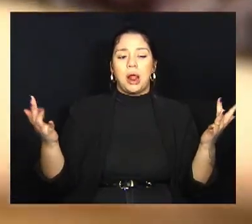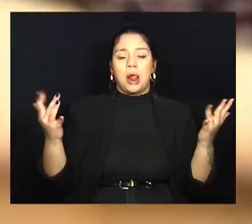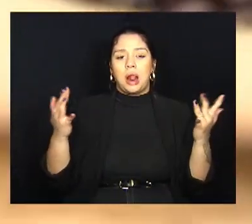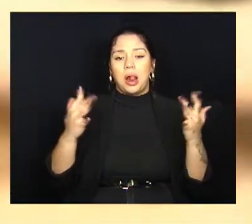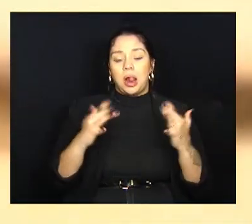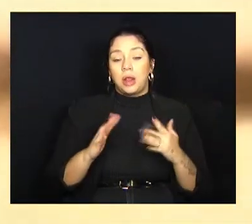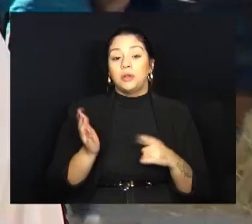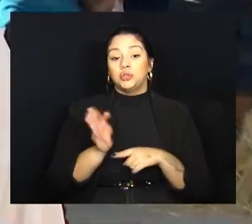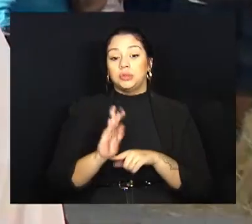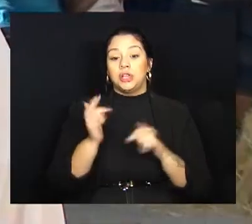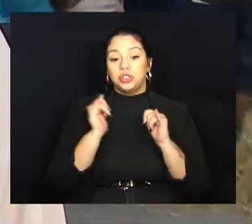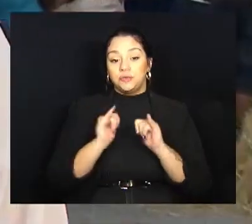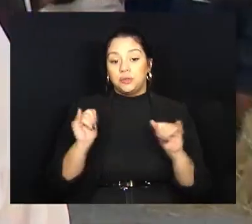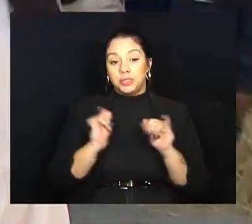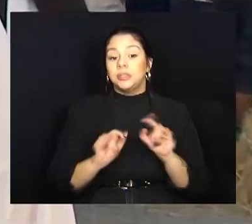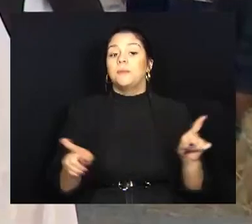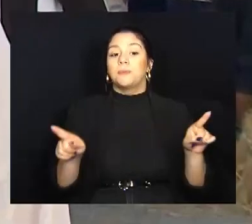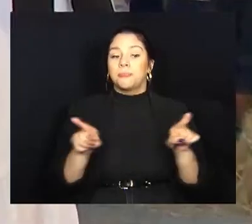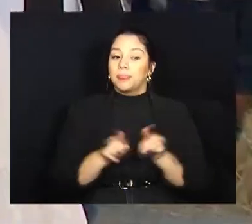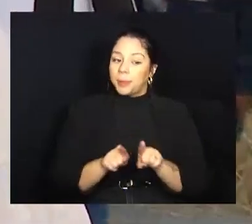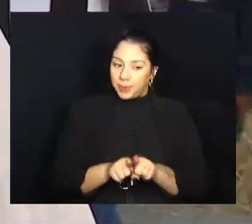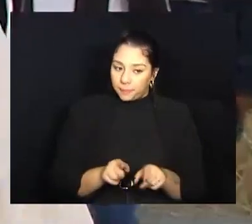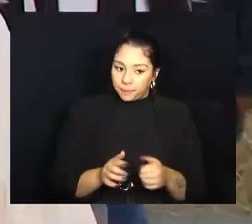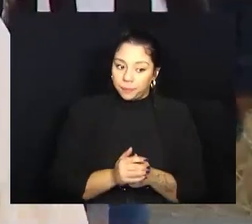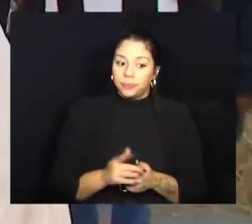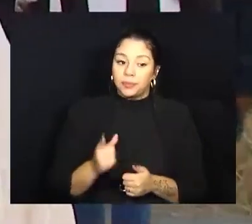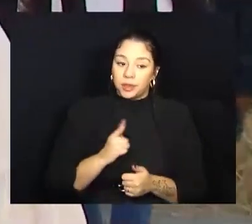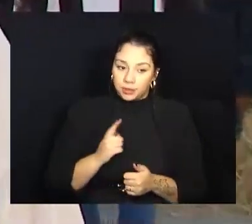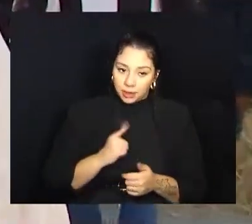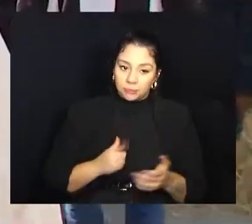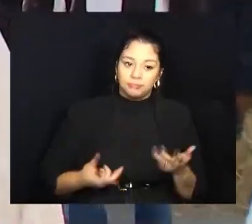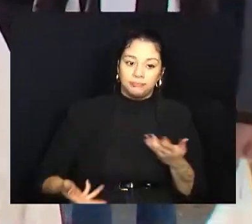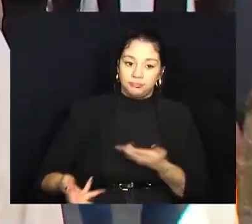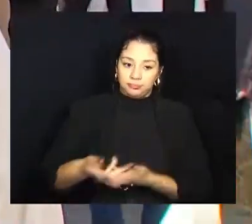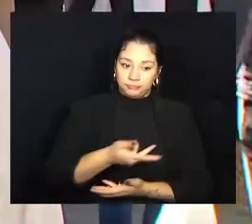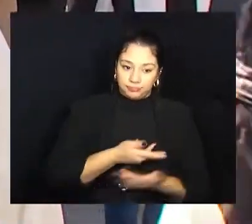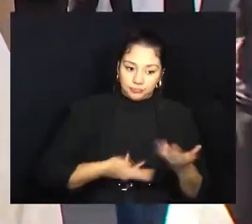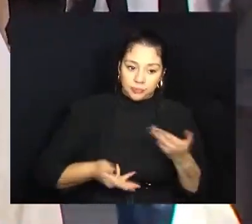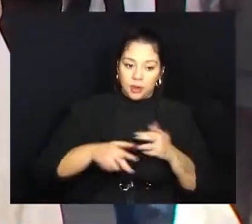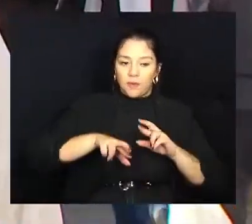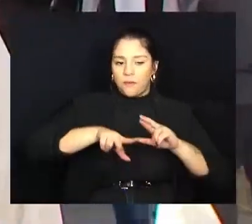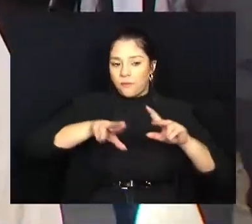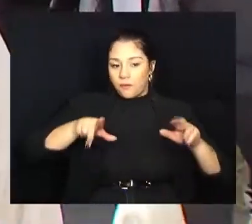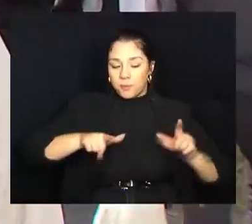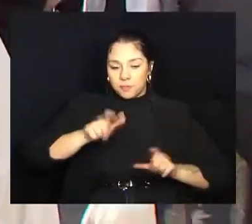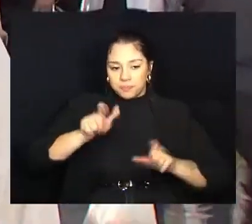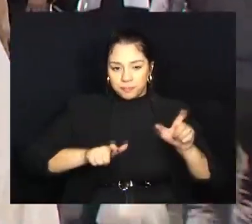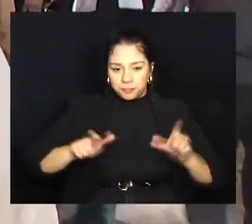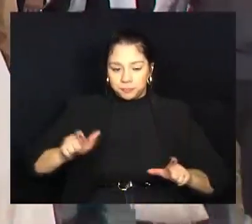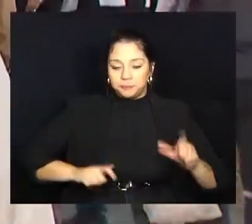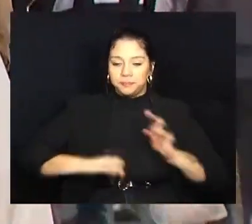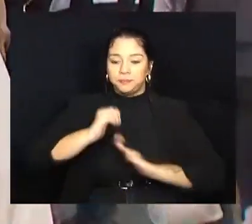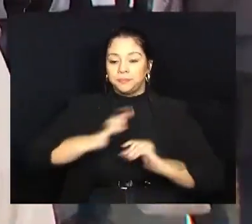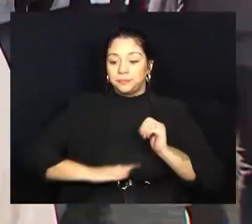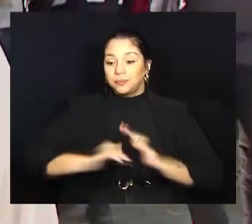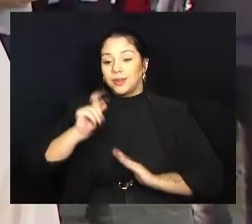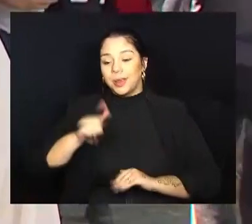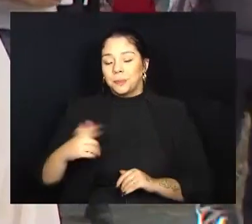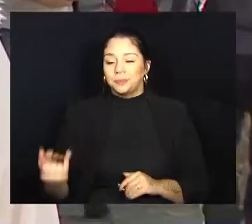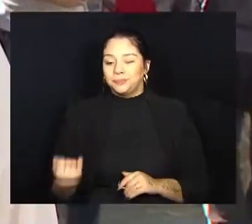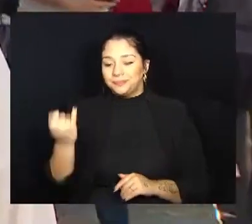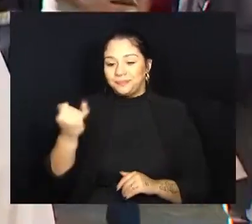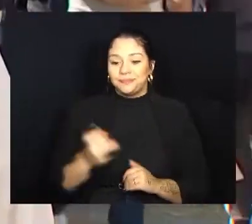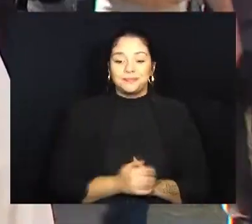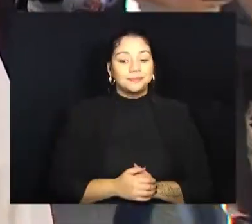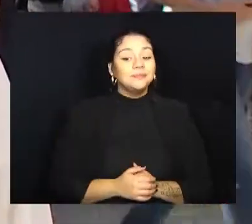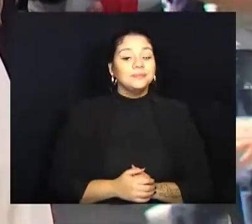aí na divulgação também. Então, assim, envolve um conjunto de pessoas e de ações que é bastante relevante.